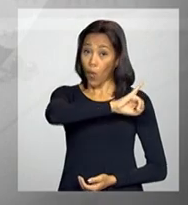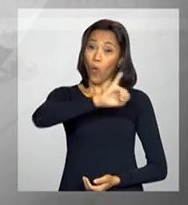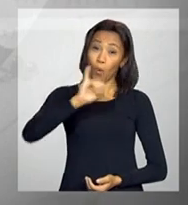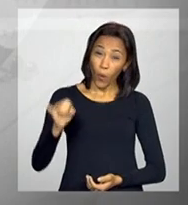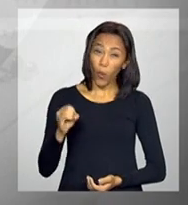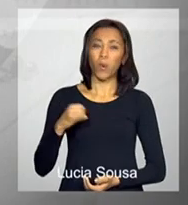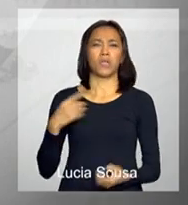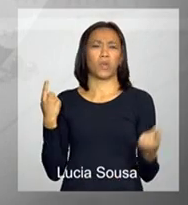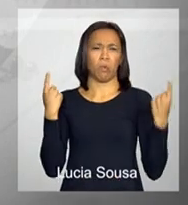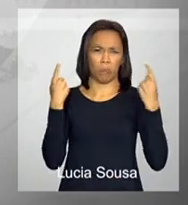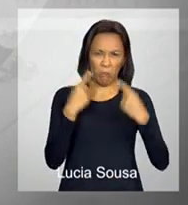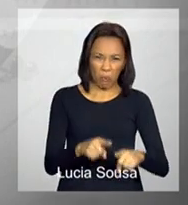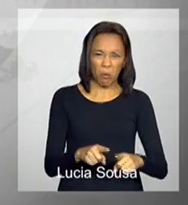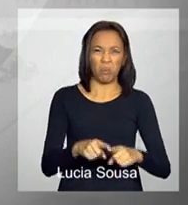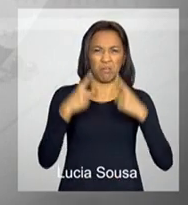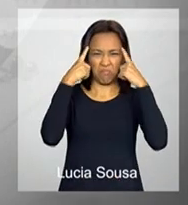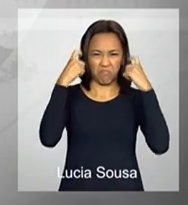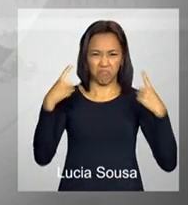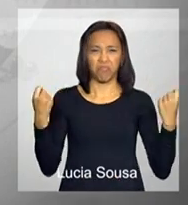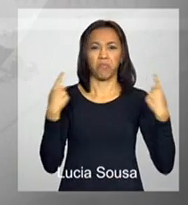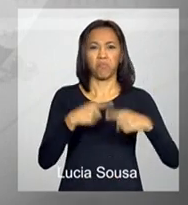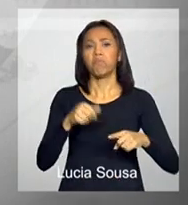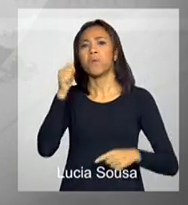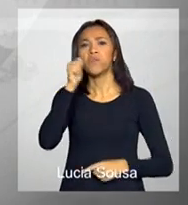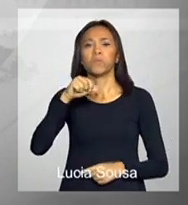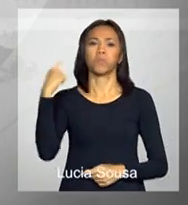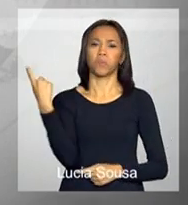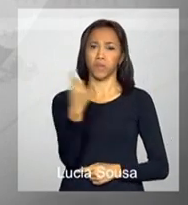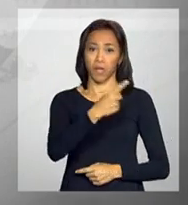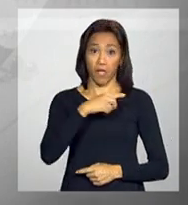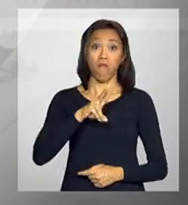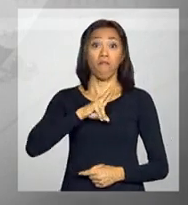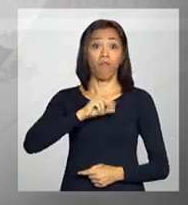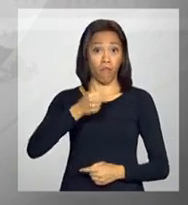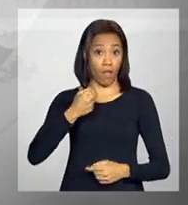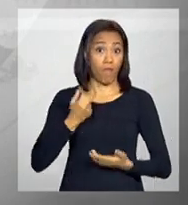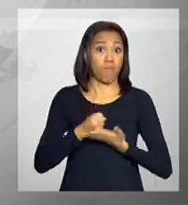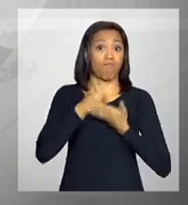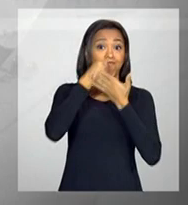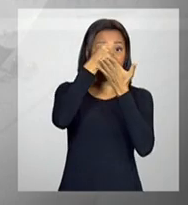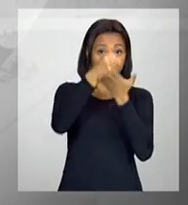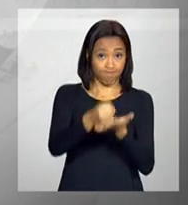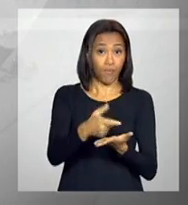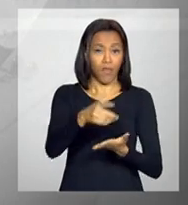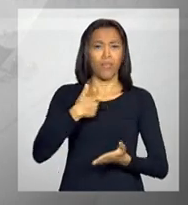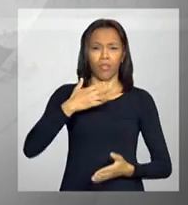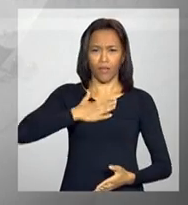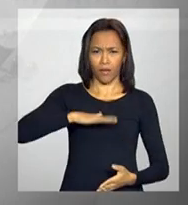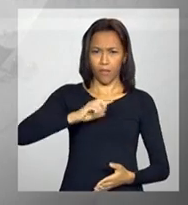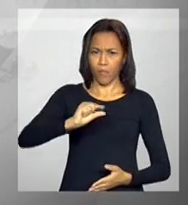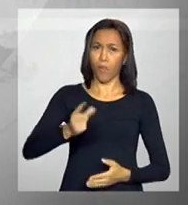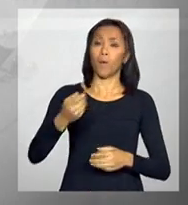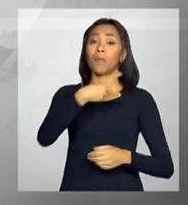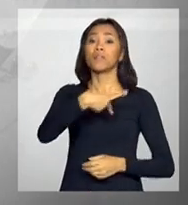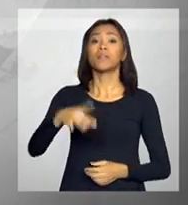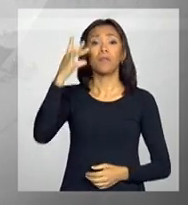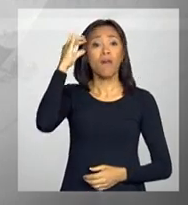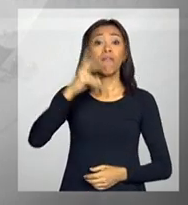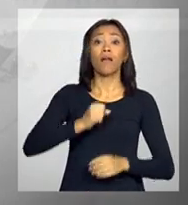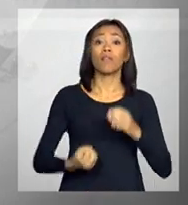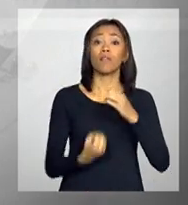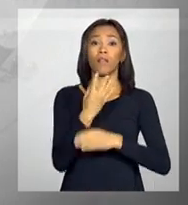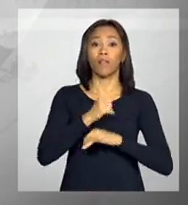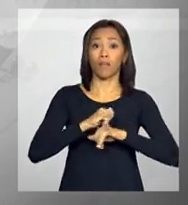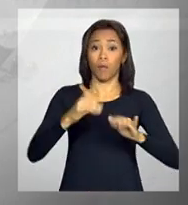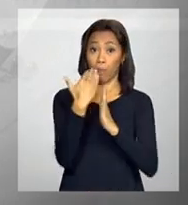Olá, o enfrentamento à violência contra as mulheres vai ganhar um reforço. Daqui a pouco, a presidenta Dilma Rousseff vai lançar um